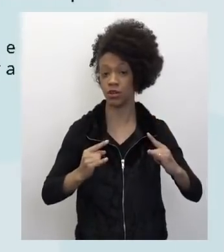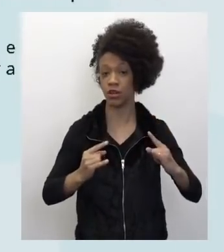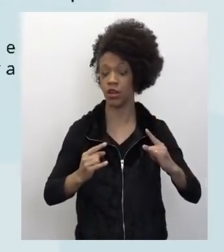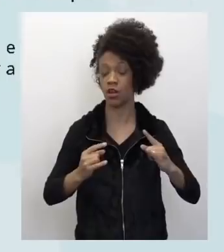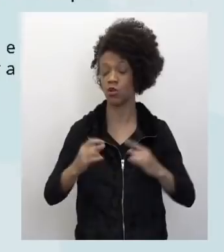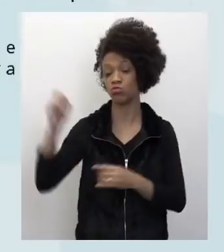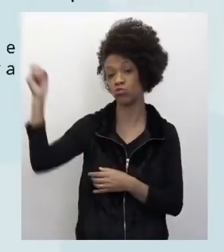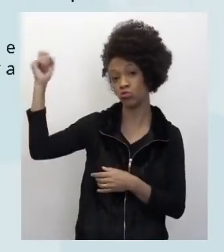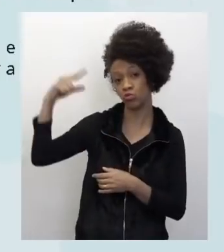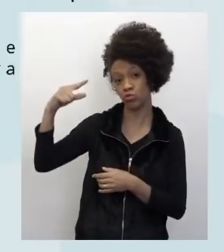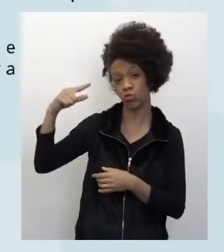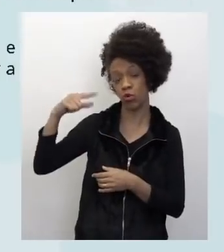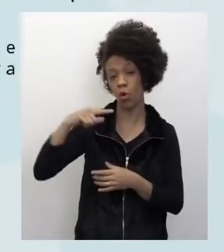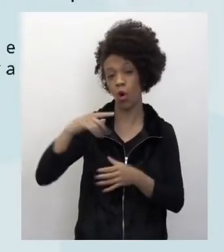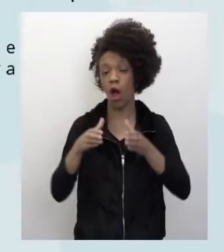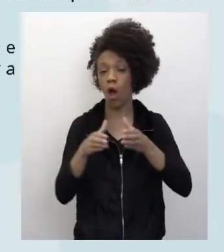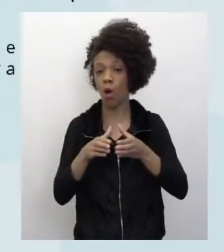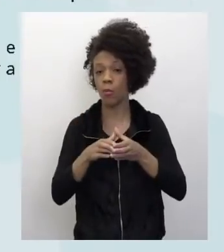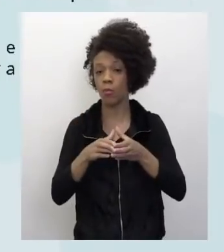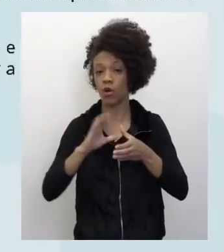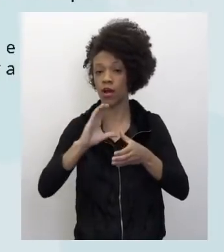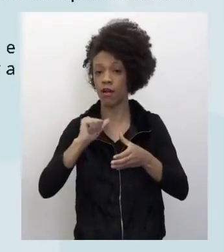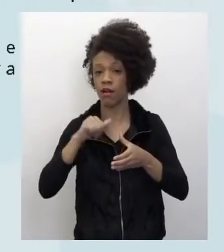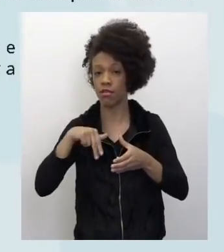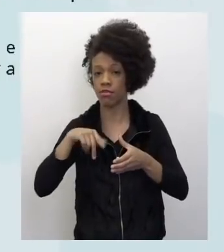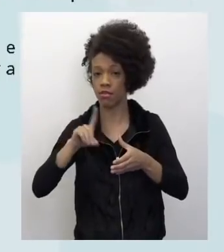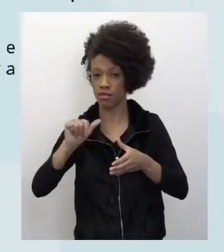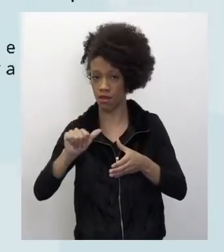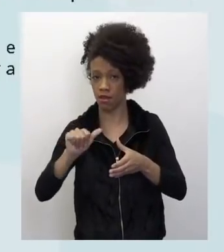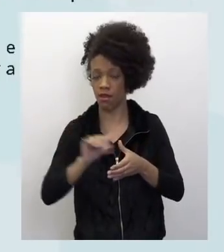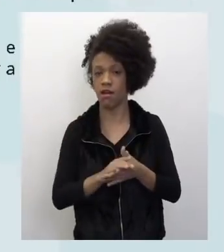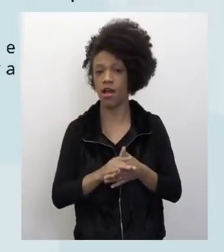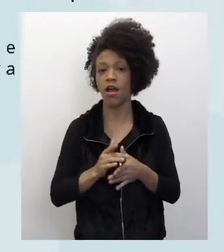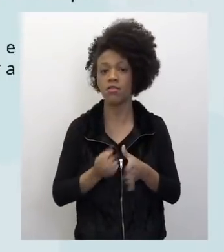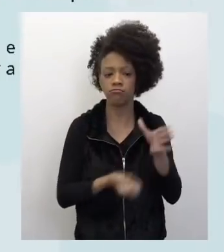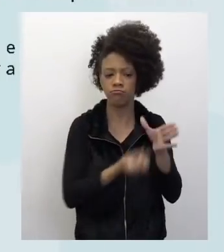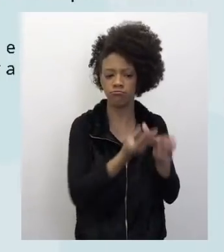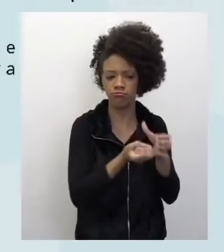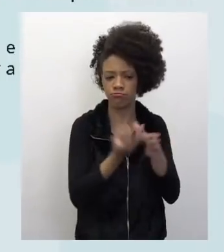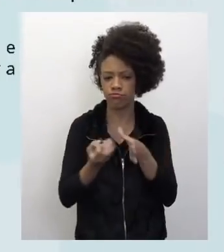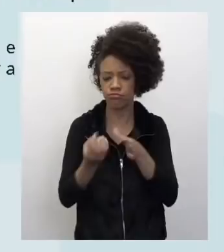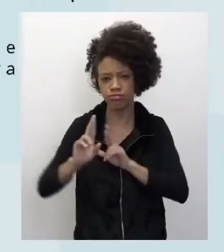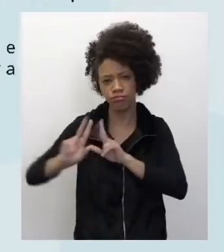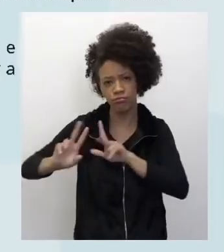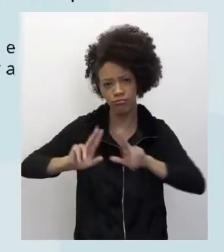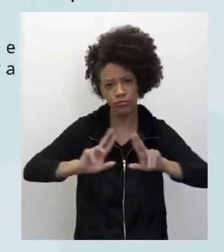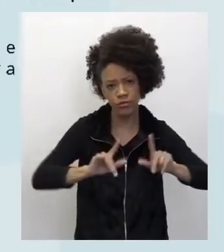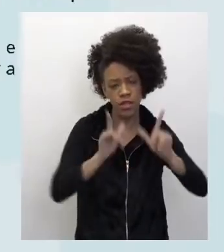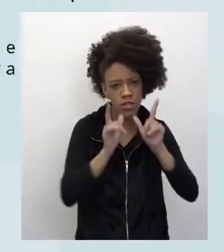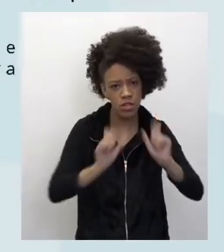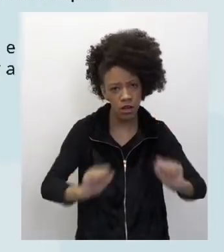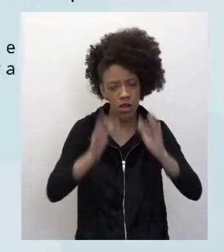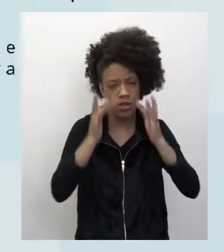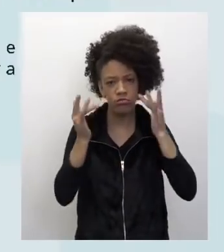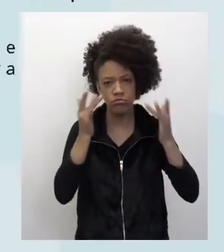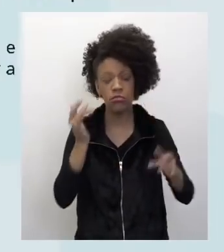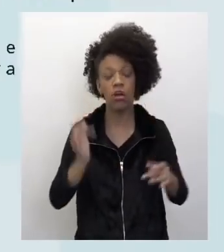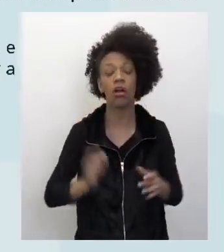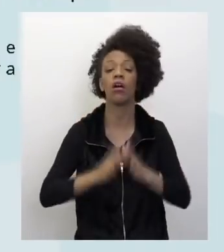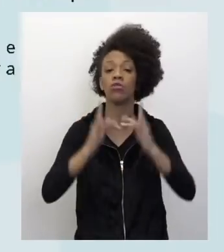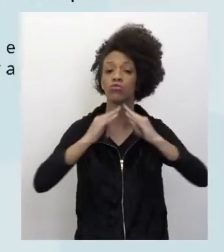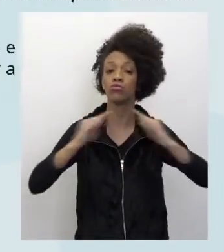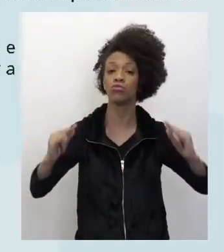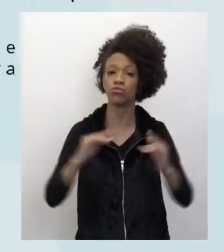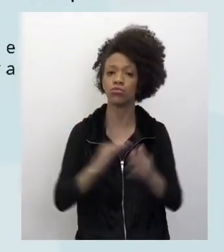companhia canadense e cada espetáculo conta com um diferencial de linguagem do circo, com histórias, cenários e